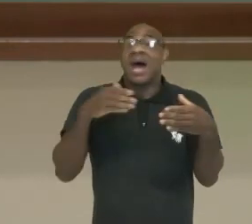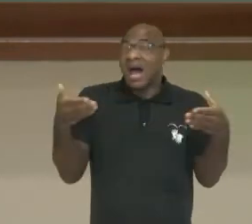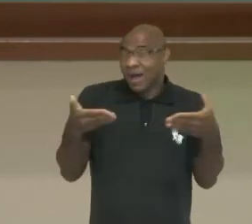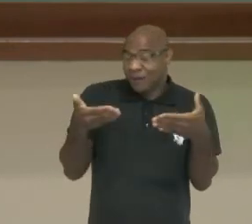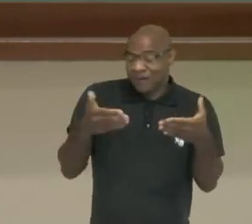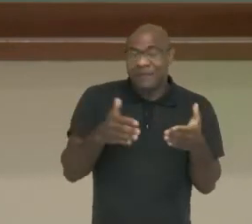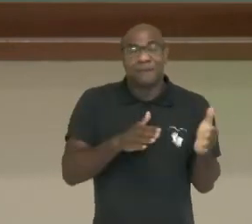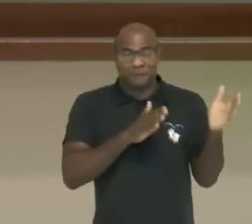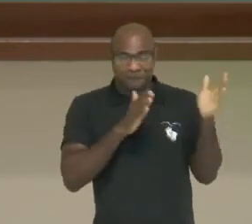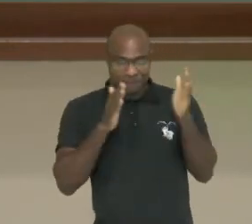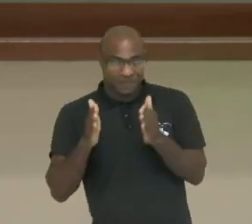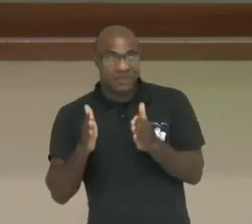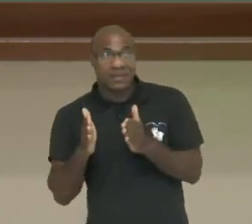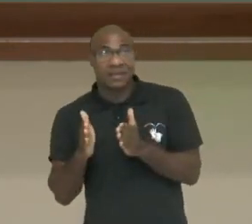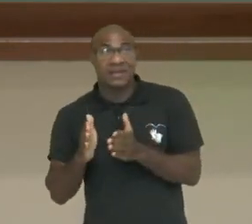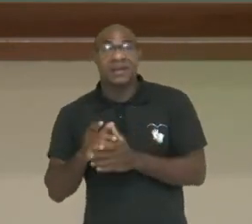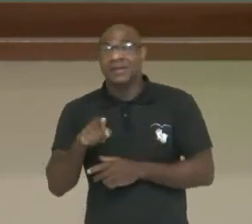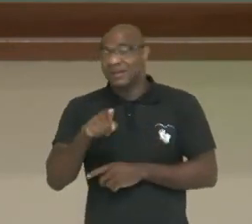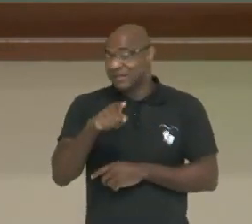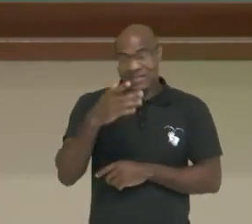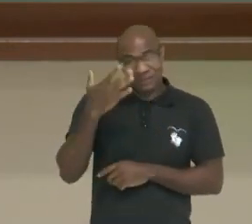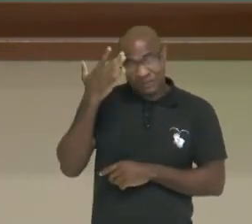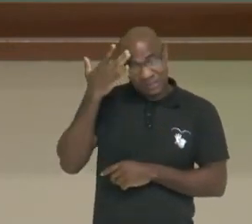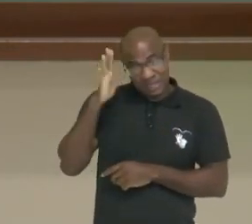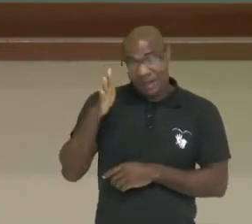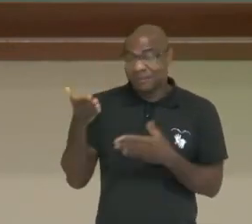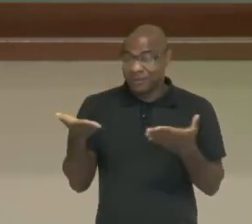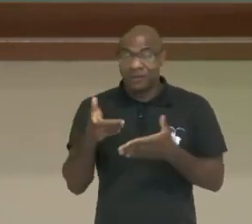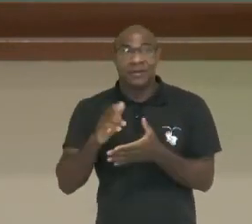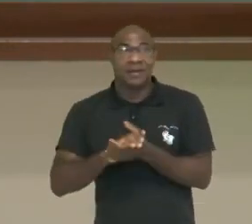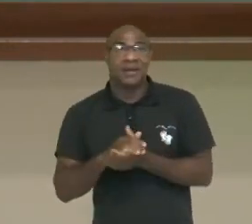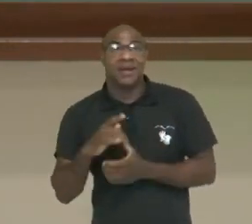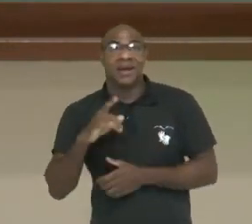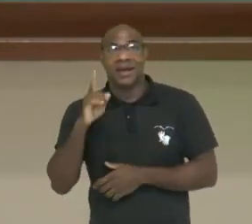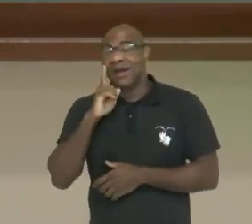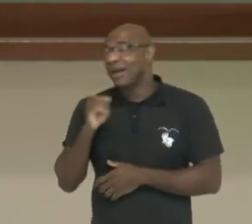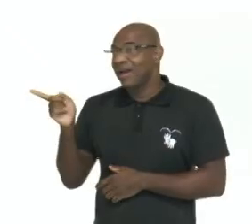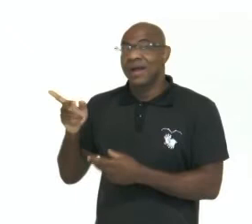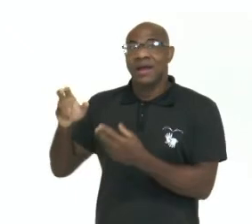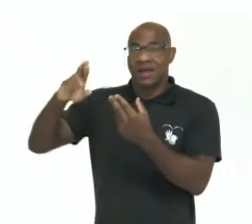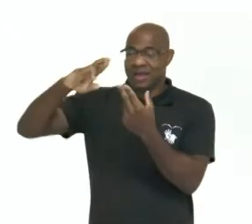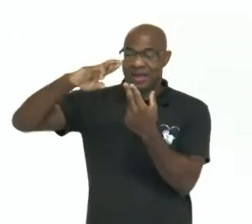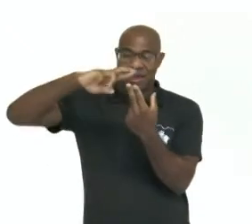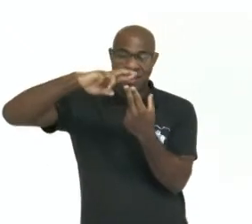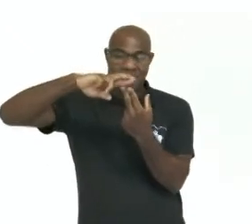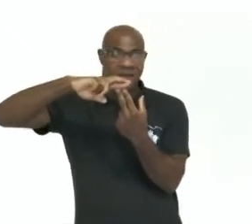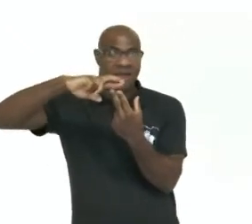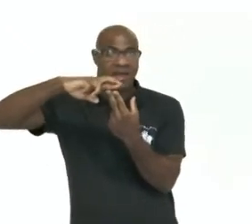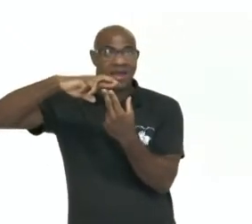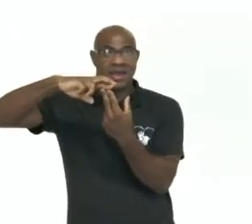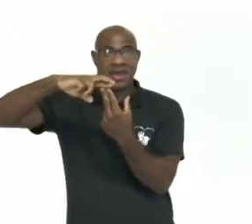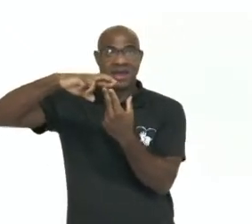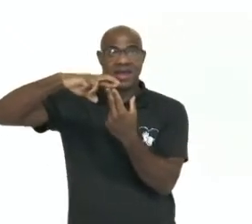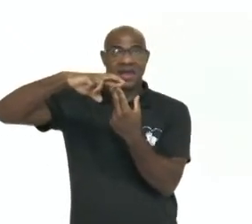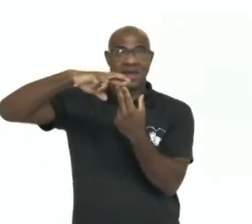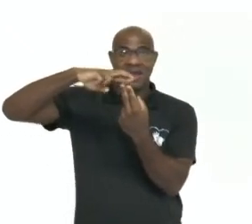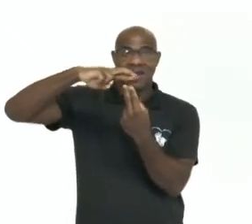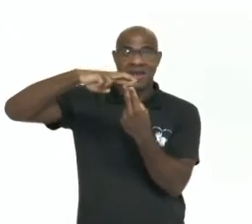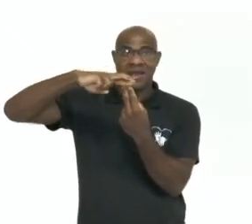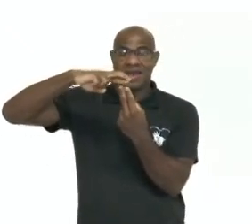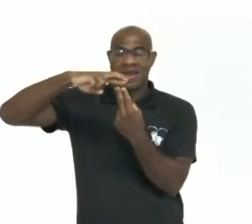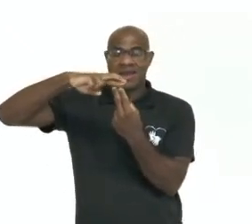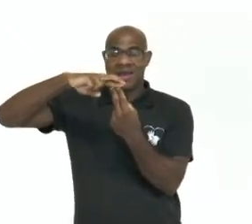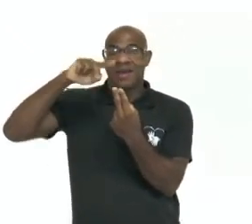Agora, para quem não sabe, e eu vou falar agora, aqui esse é o Museu Oscar Niemeyer, conhecido como Museu